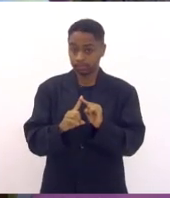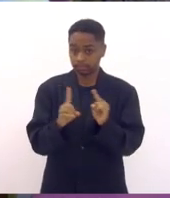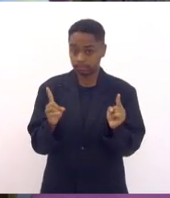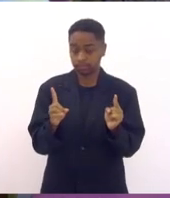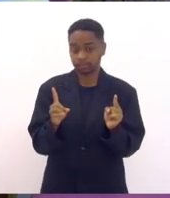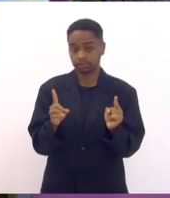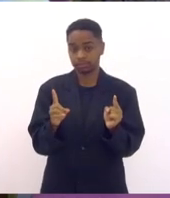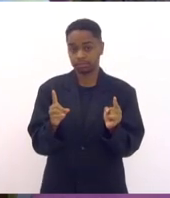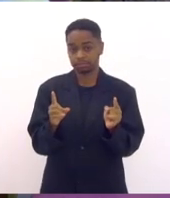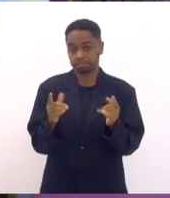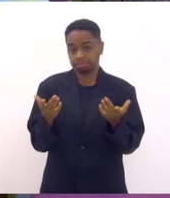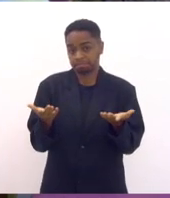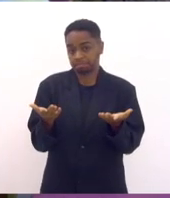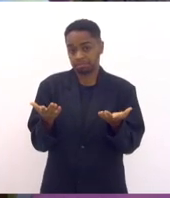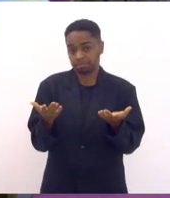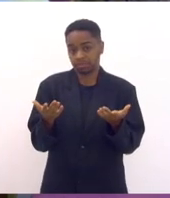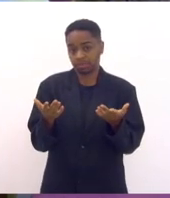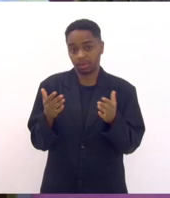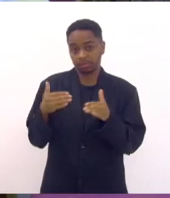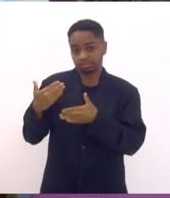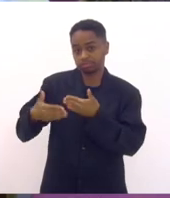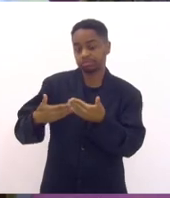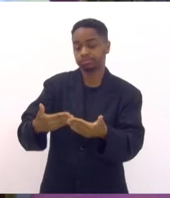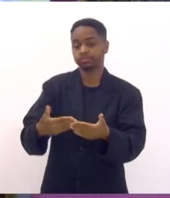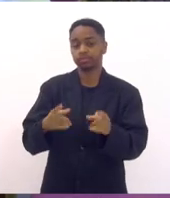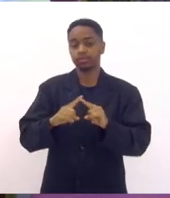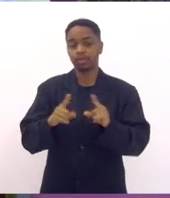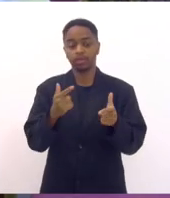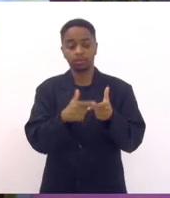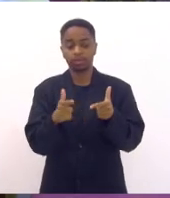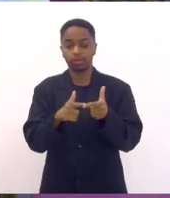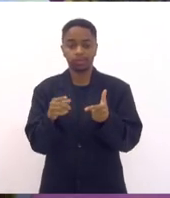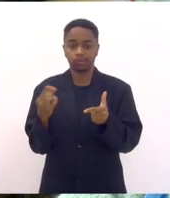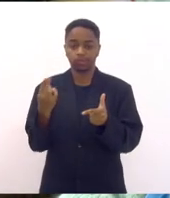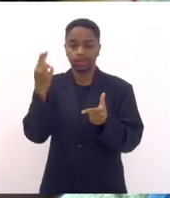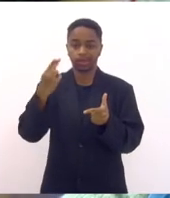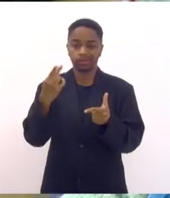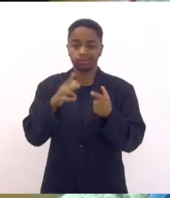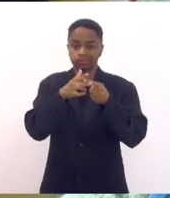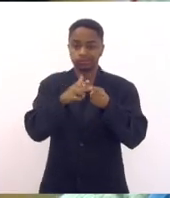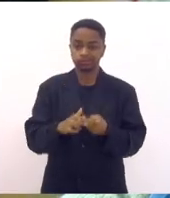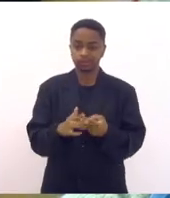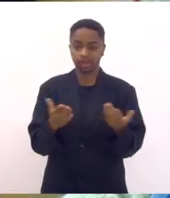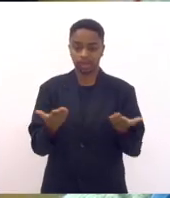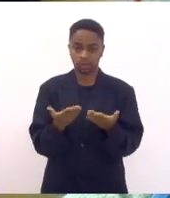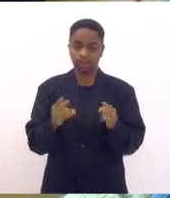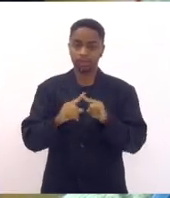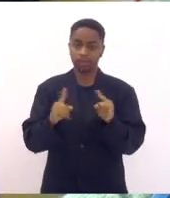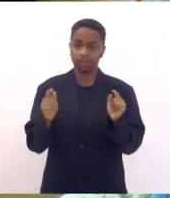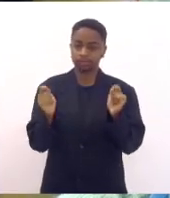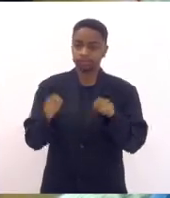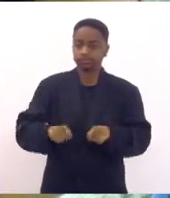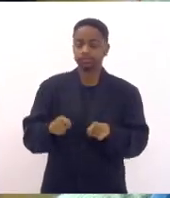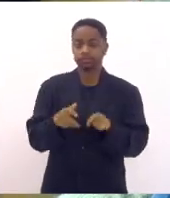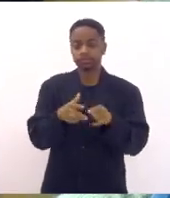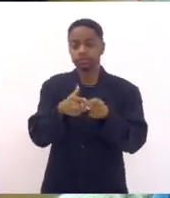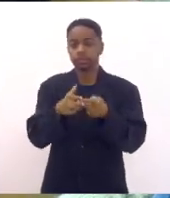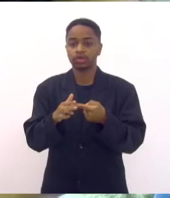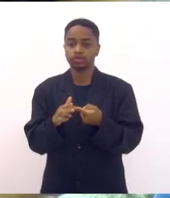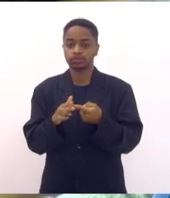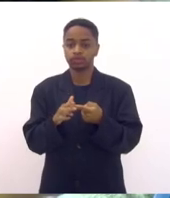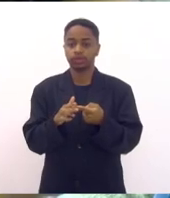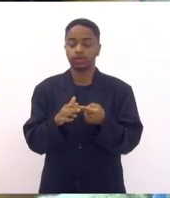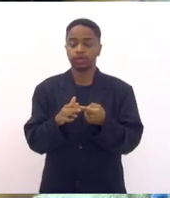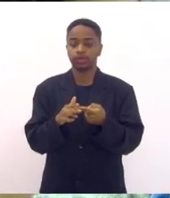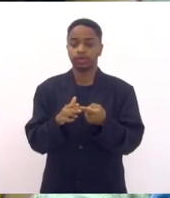isso andou e nesse problema nós não podemos mexer agora mas podemos mexer no problema da menina